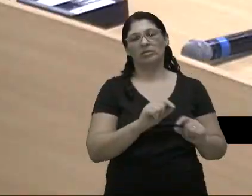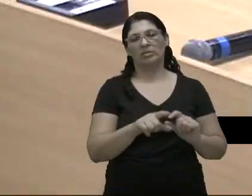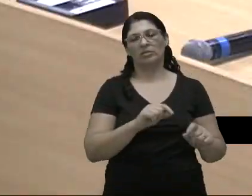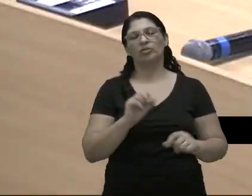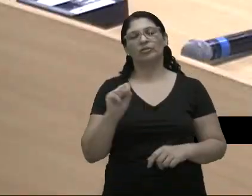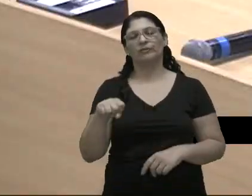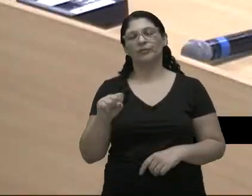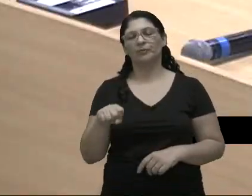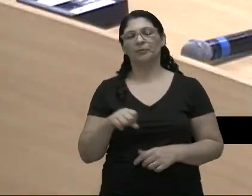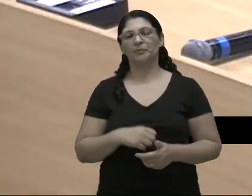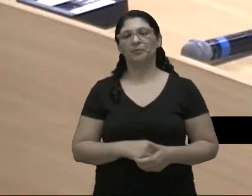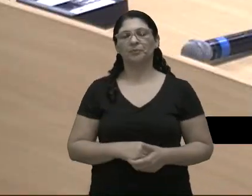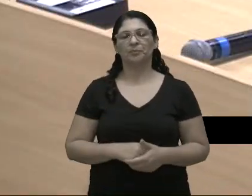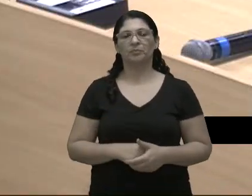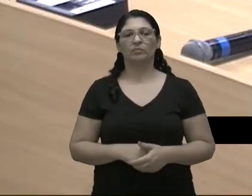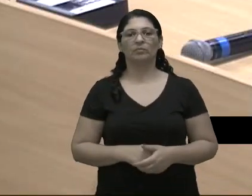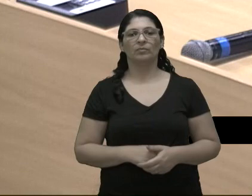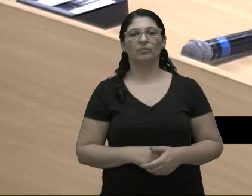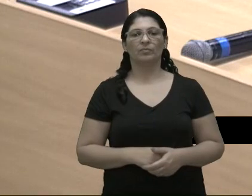tá.